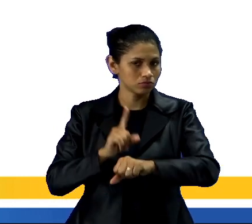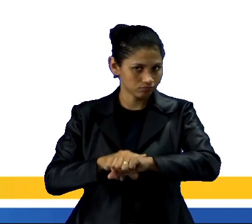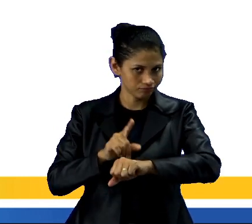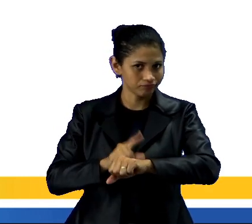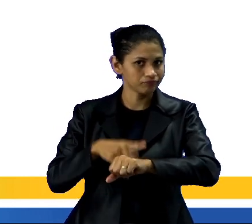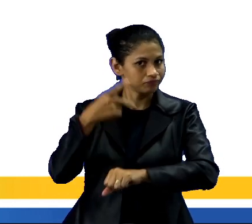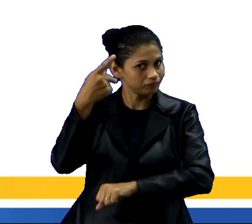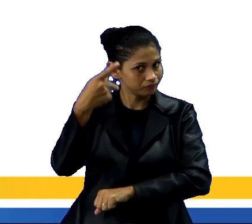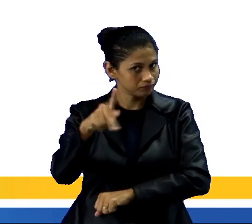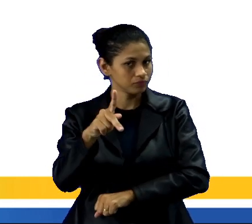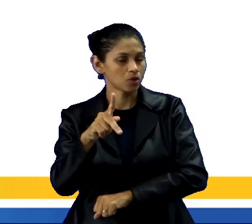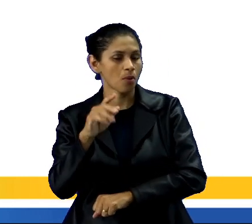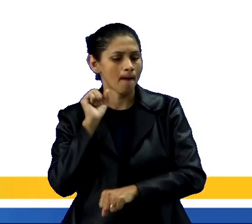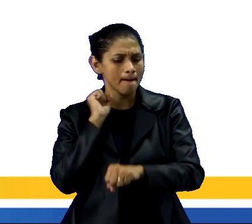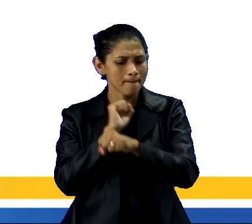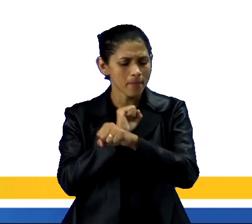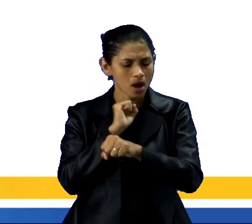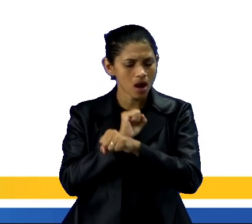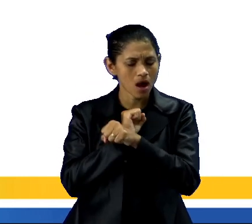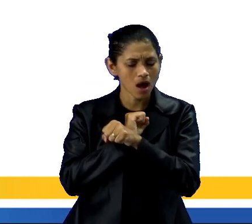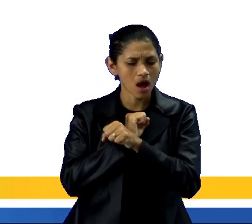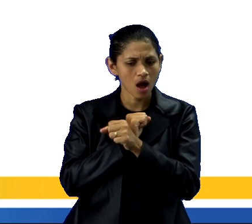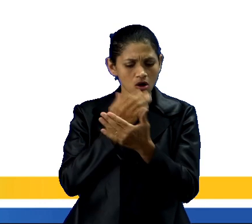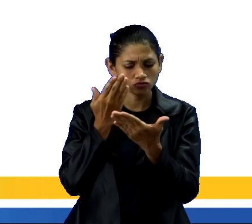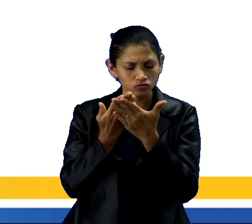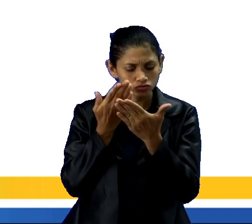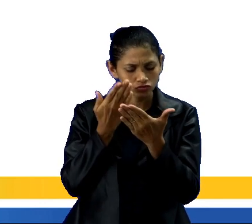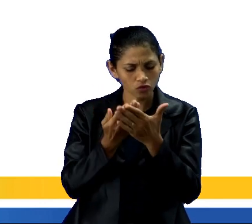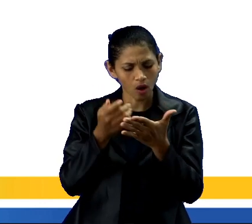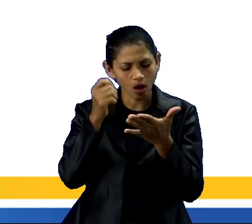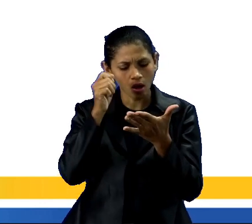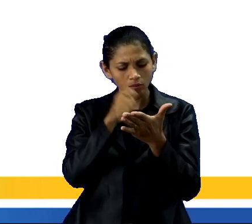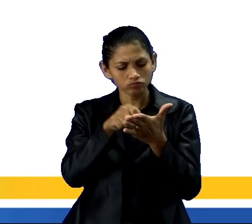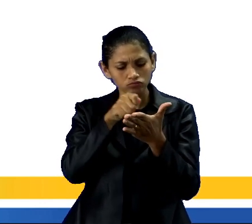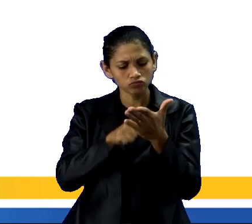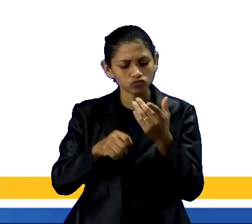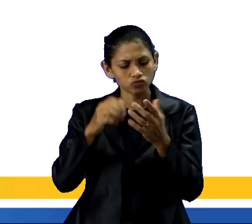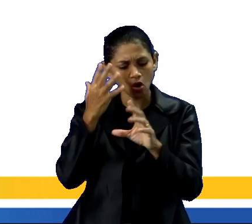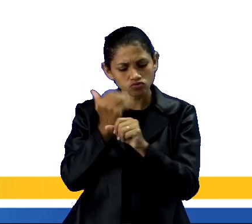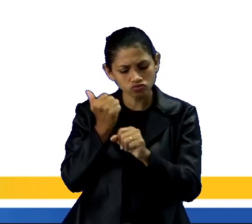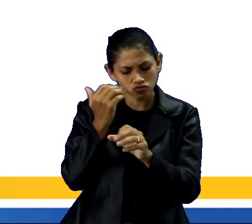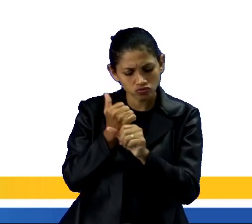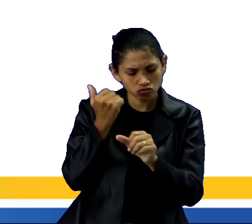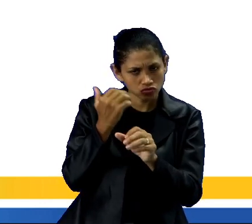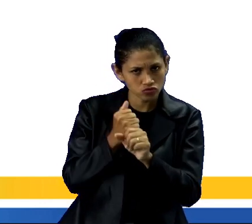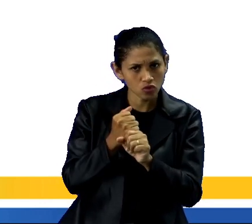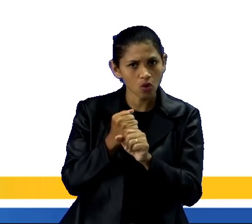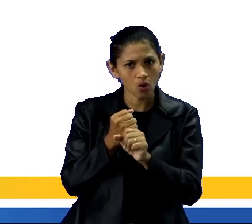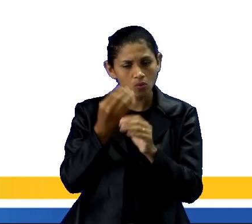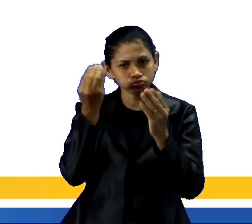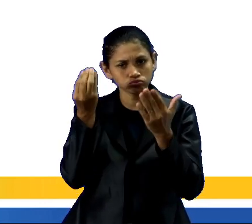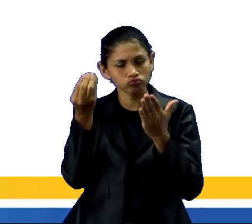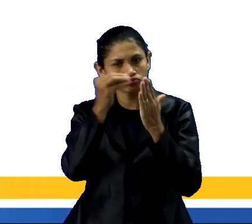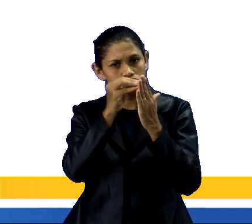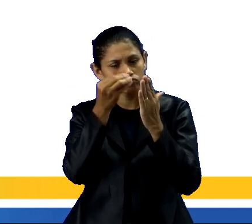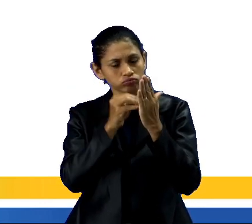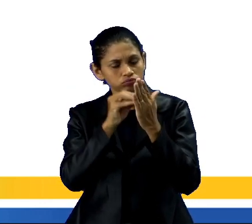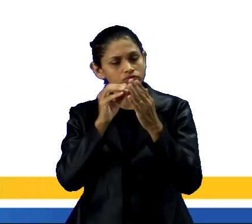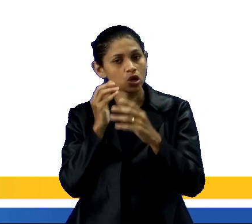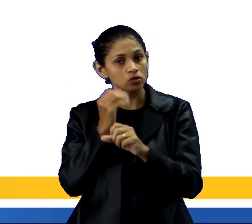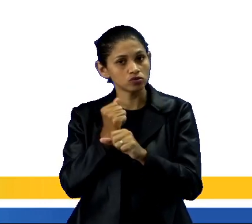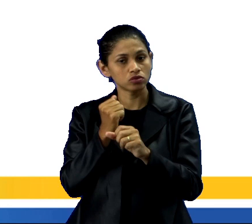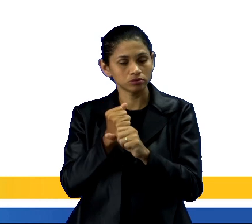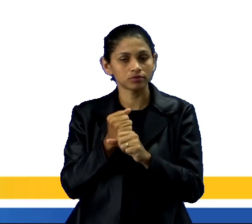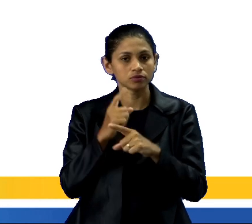sem pressa, pausa o vídeo, fica tranquilo aí, relê a questão se for preciso e aí você em